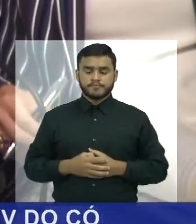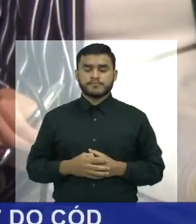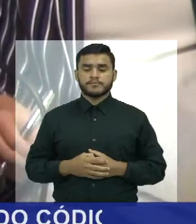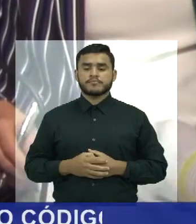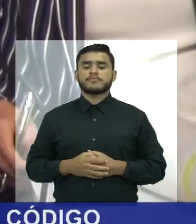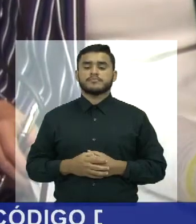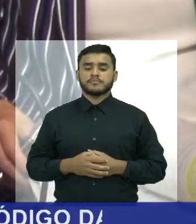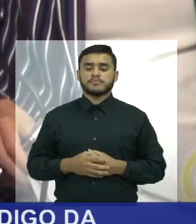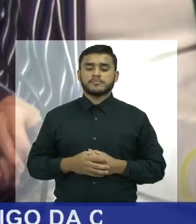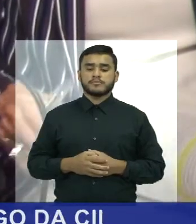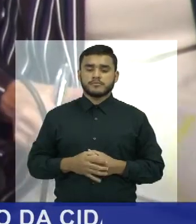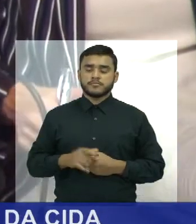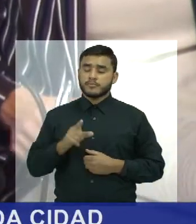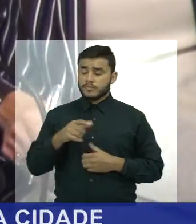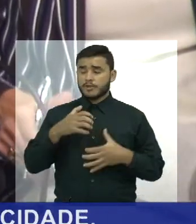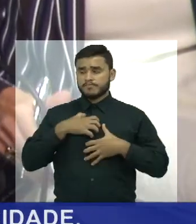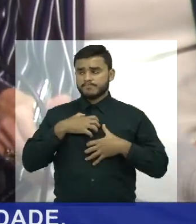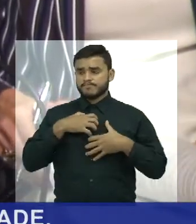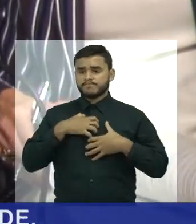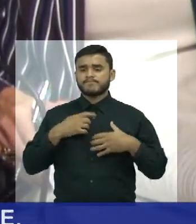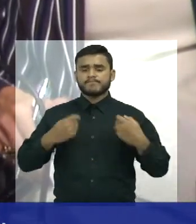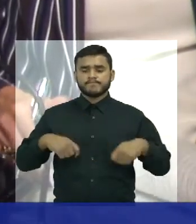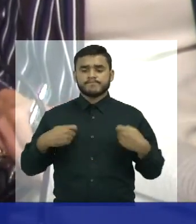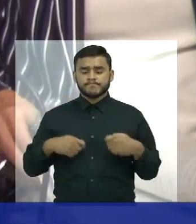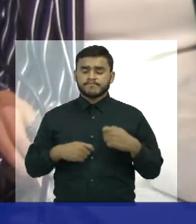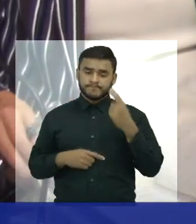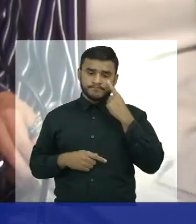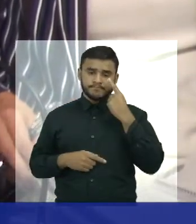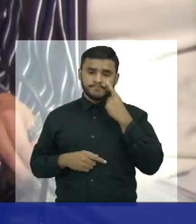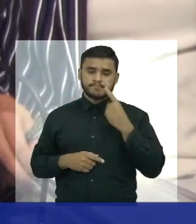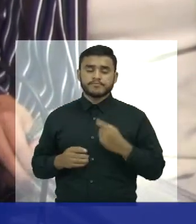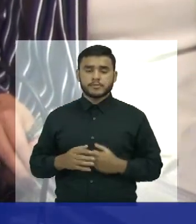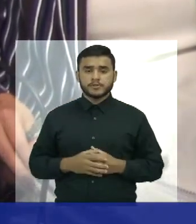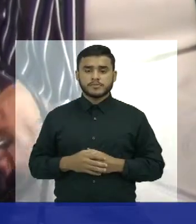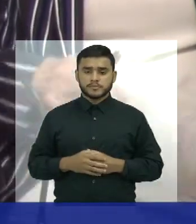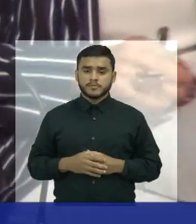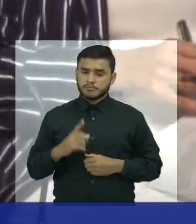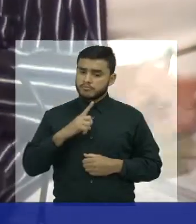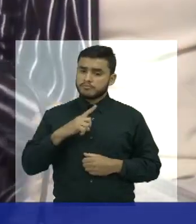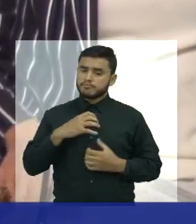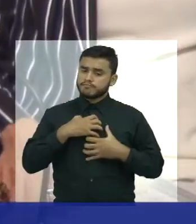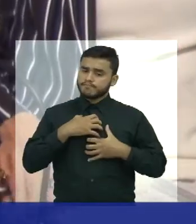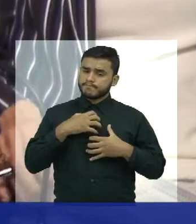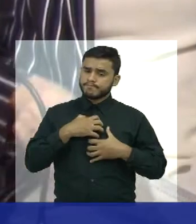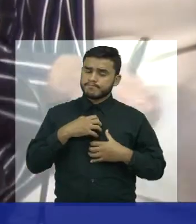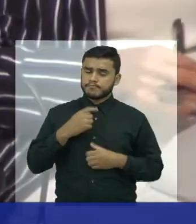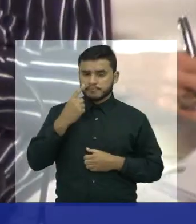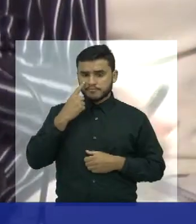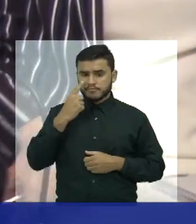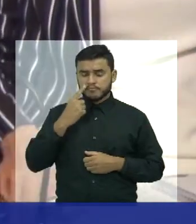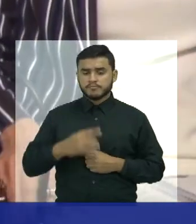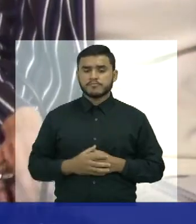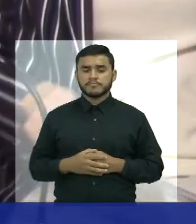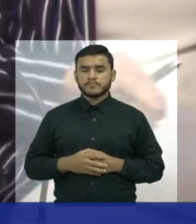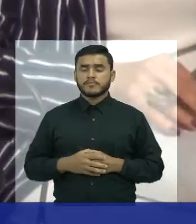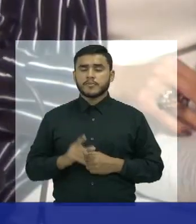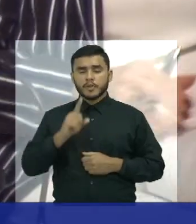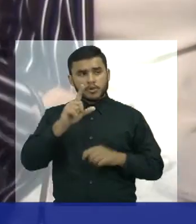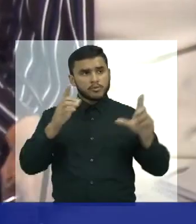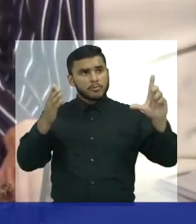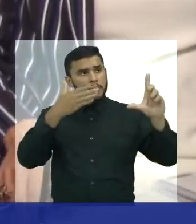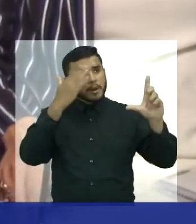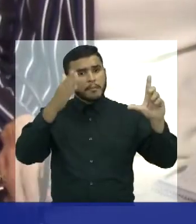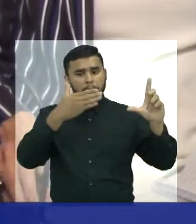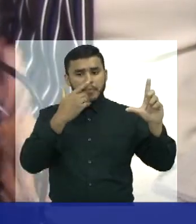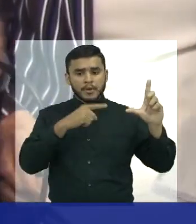essa sensibilidade existe. O fiscal ele tem essa sensibilidade, sim, como eu mostrei naquele slide,